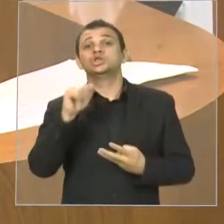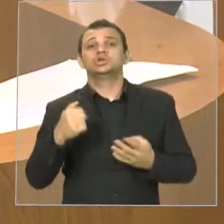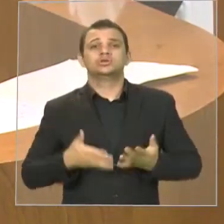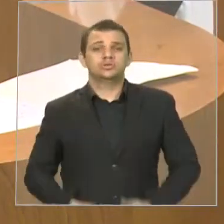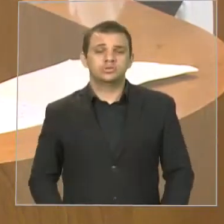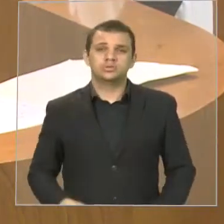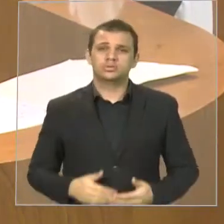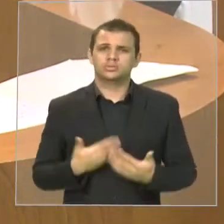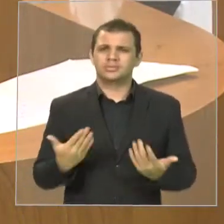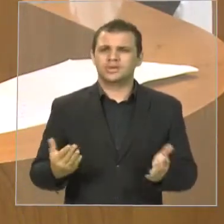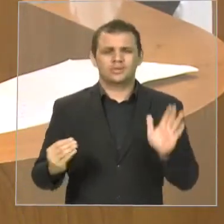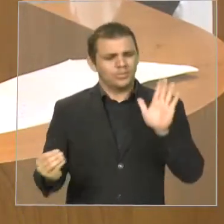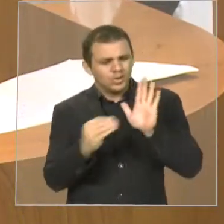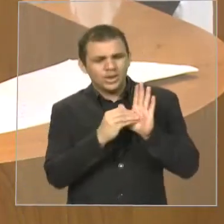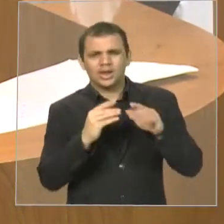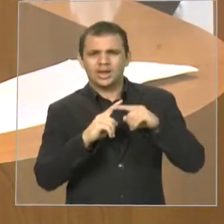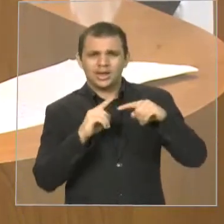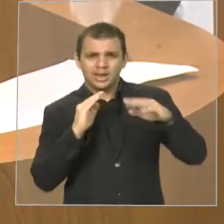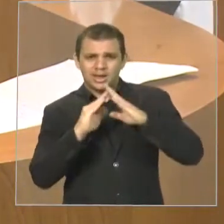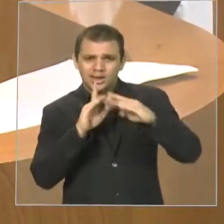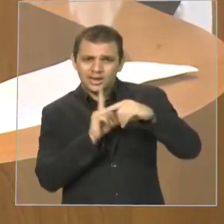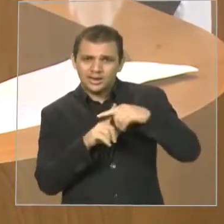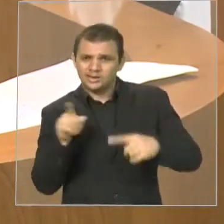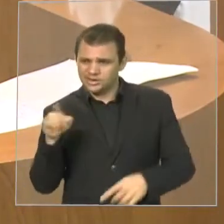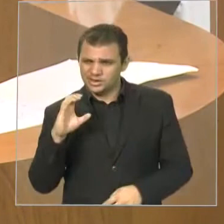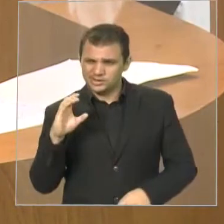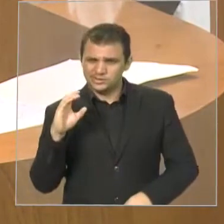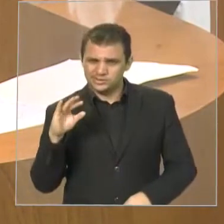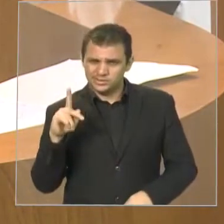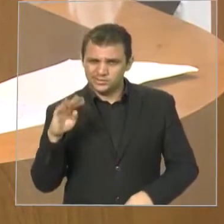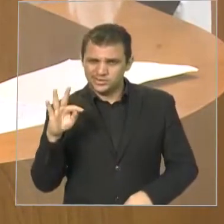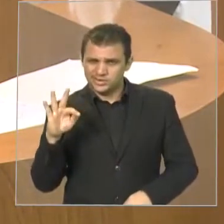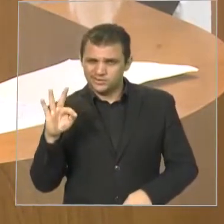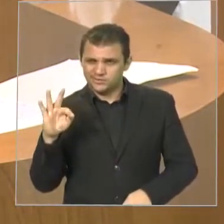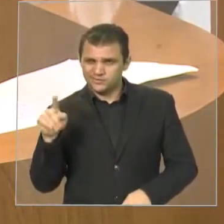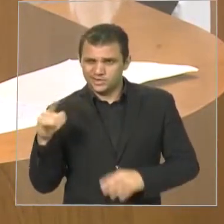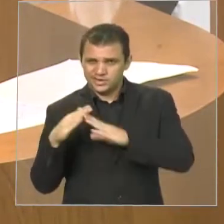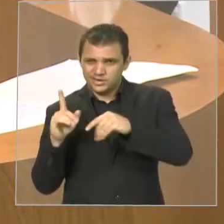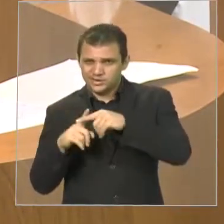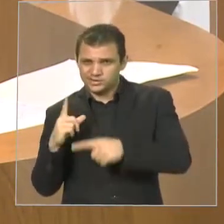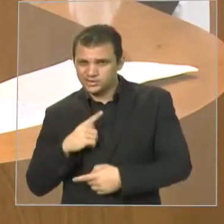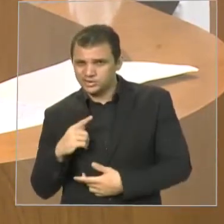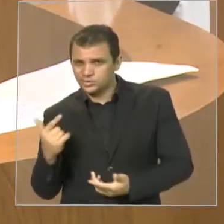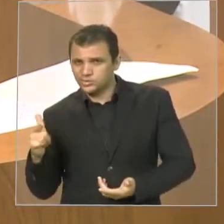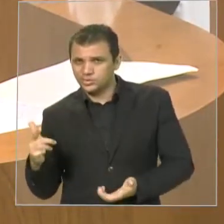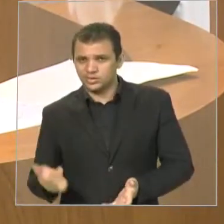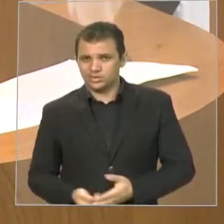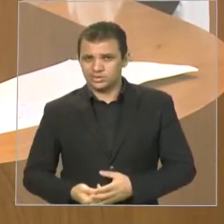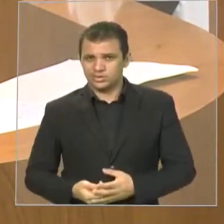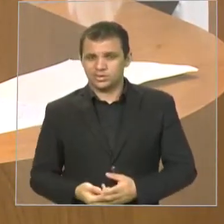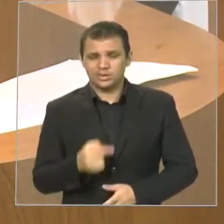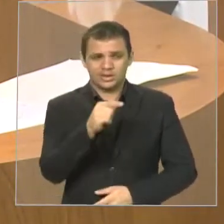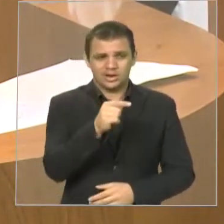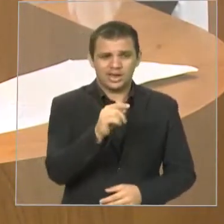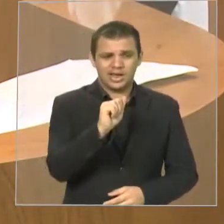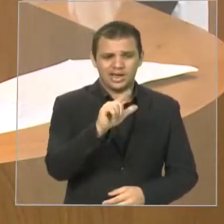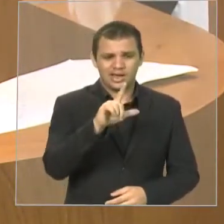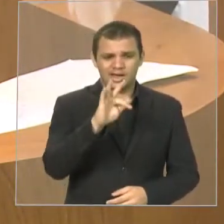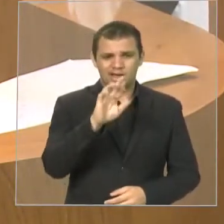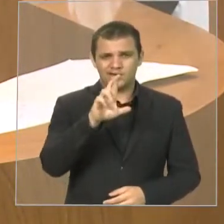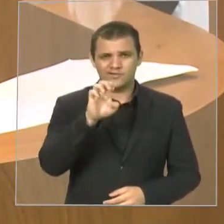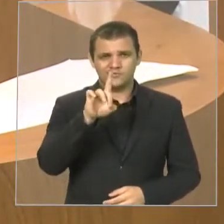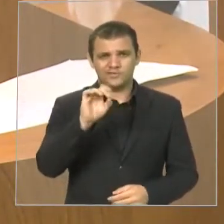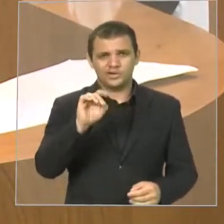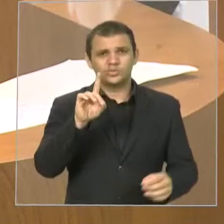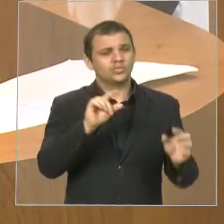CPF. Igreja não tem nome completo. Alfredo só é o primeiro nome. Quem é Alfredo? Porque tem